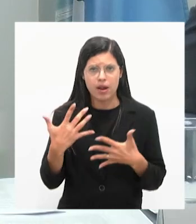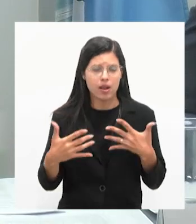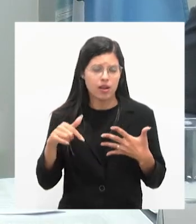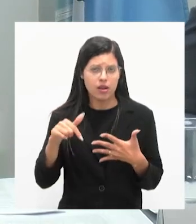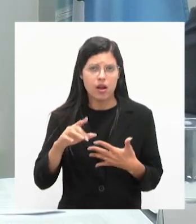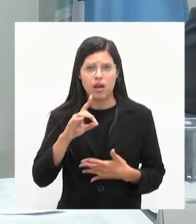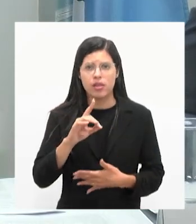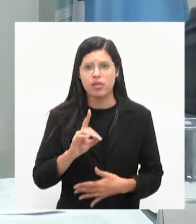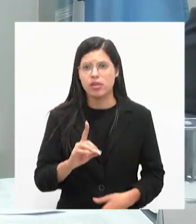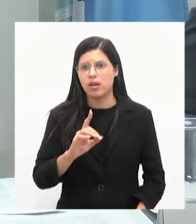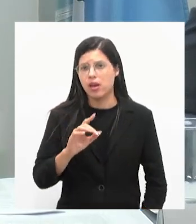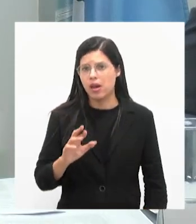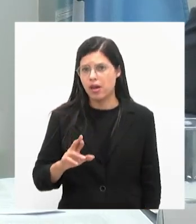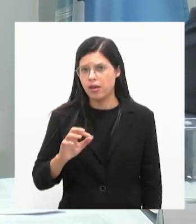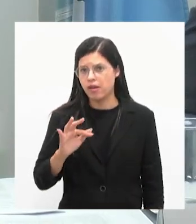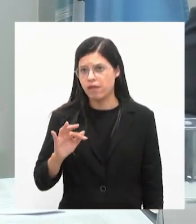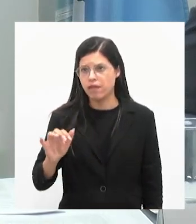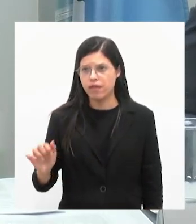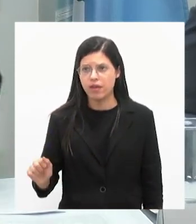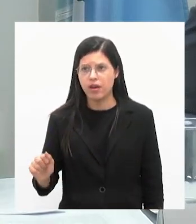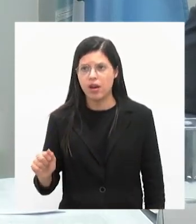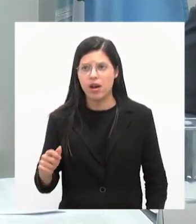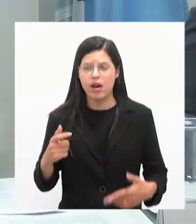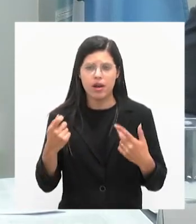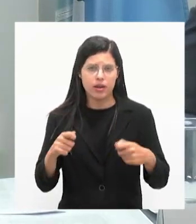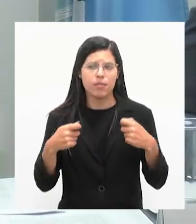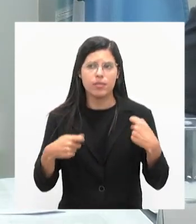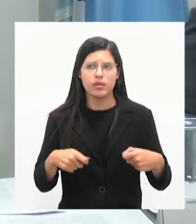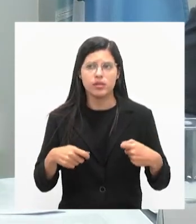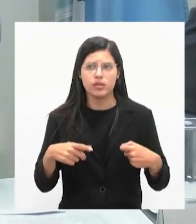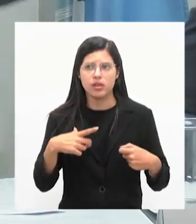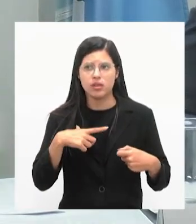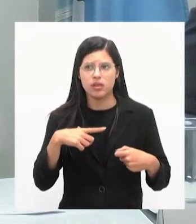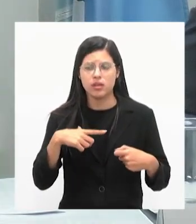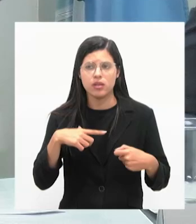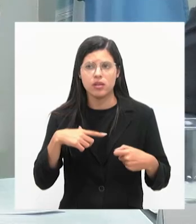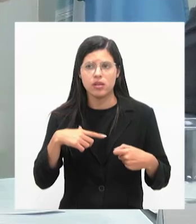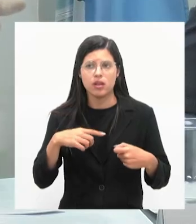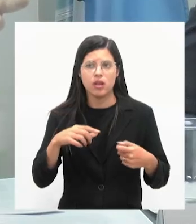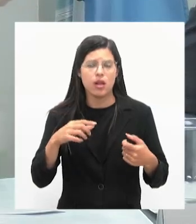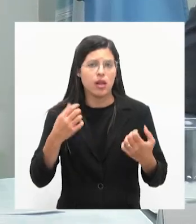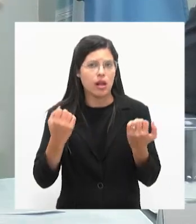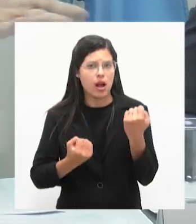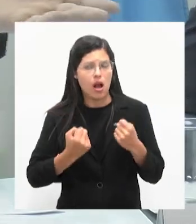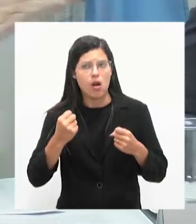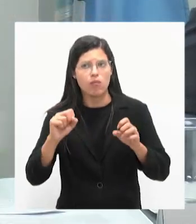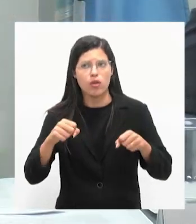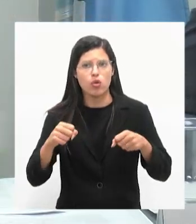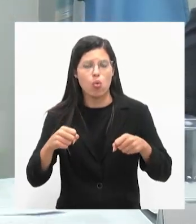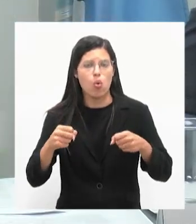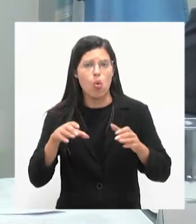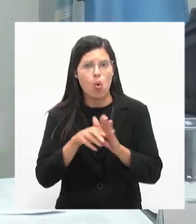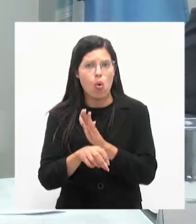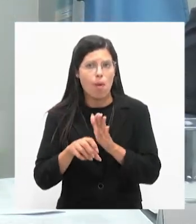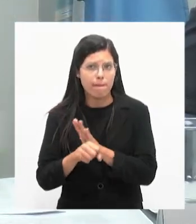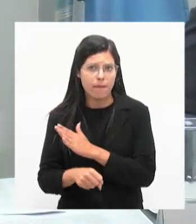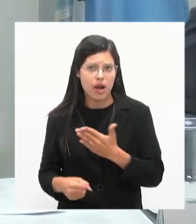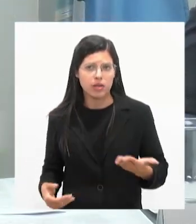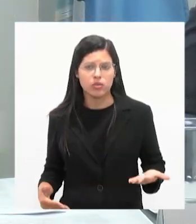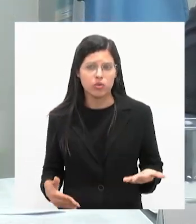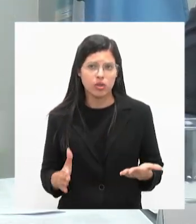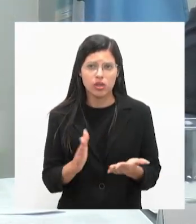roubado, aí o secretário liga pra gente, porra, cara, tá fudendo o Rio de Janeiro. Por quê? Porque os carros presos, roubados, não tem pra onde ir. Vai botar